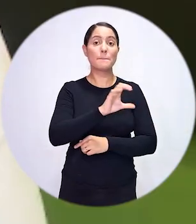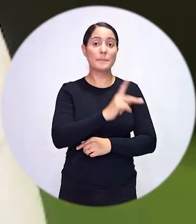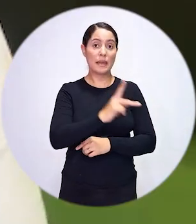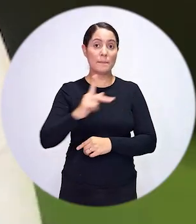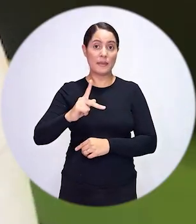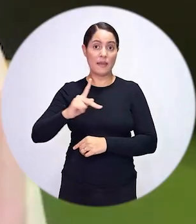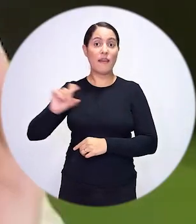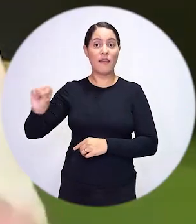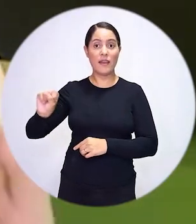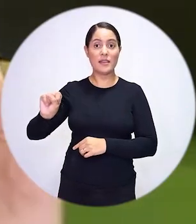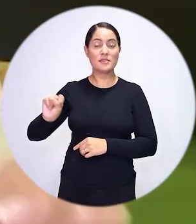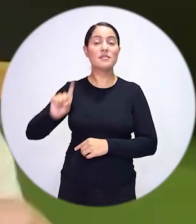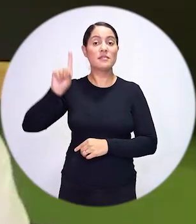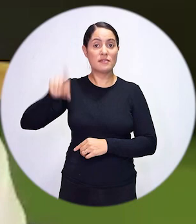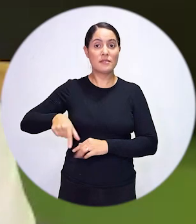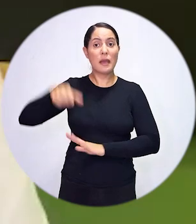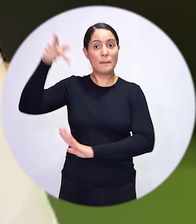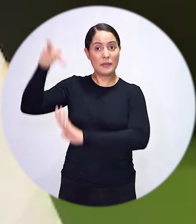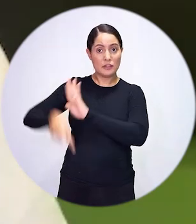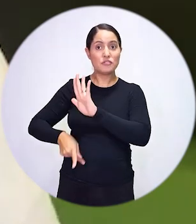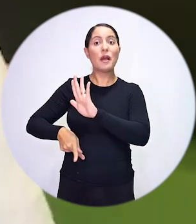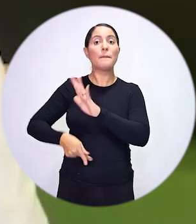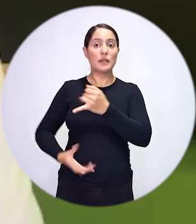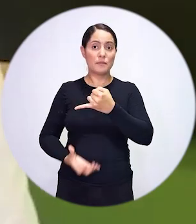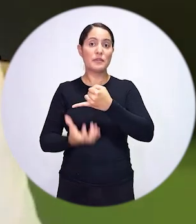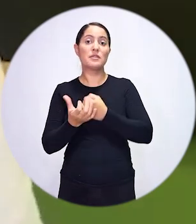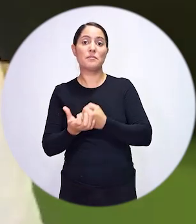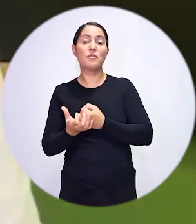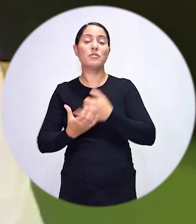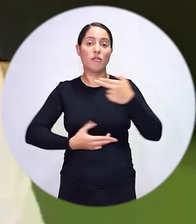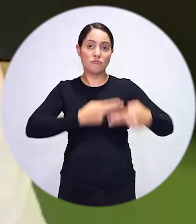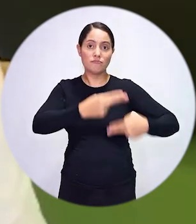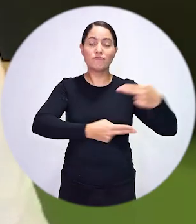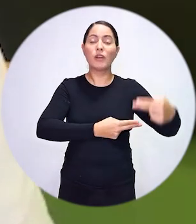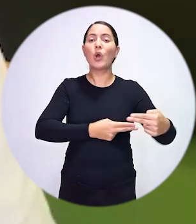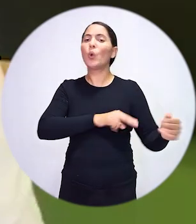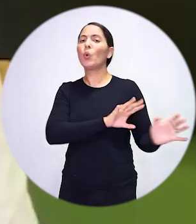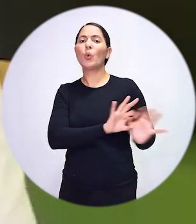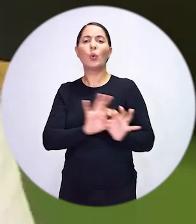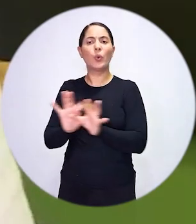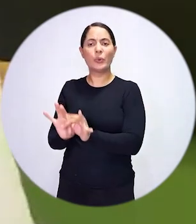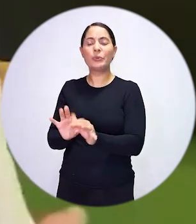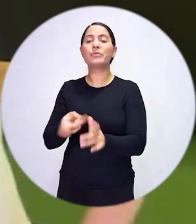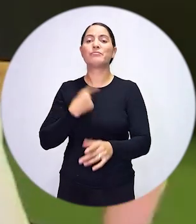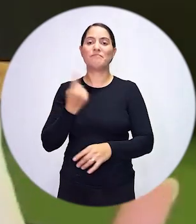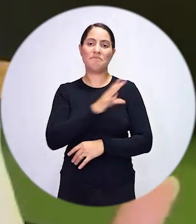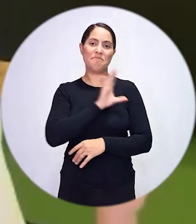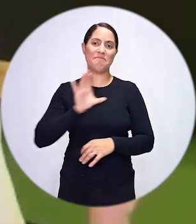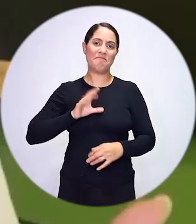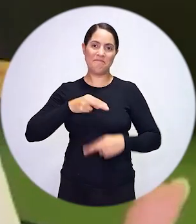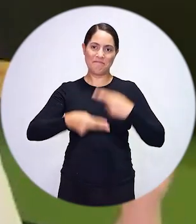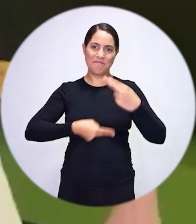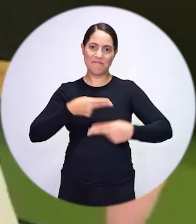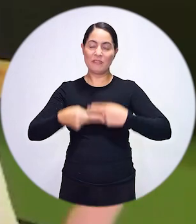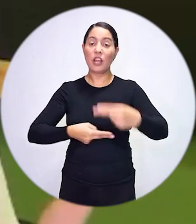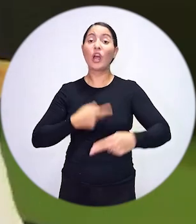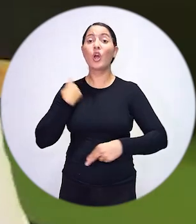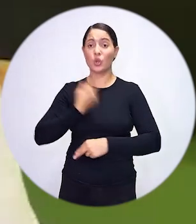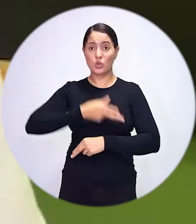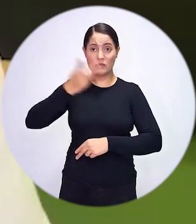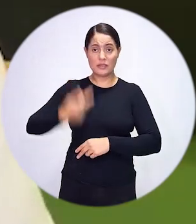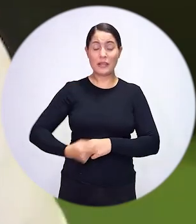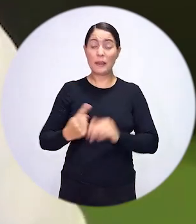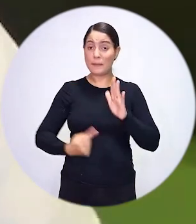Circuito Nacional de PPS, Planejamento Patrimonial e Sucessório, foi encabeçado pela nossa Comissão Nacional